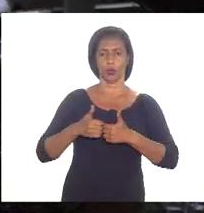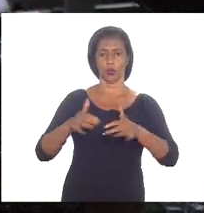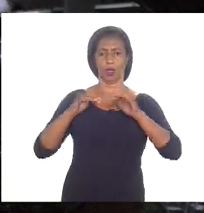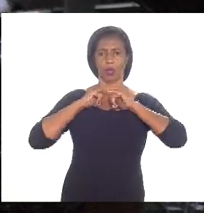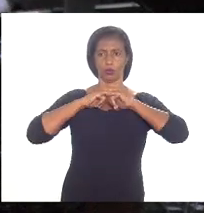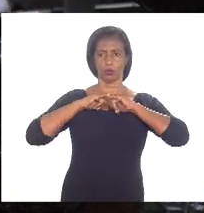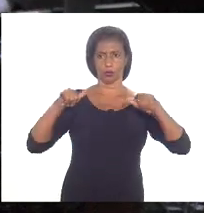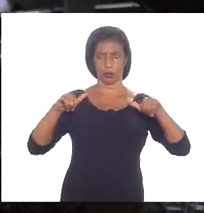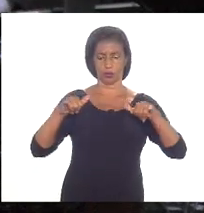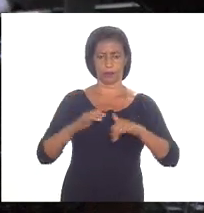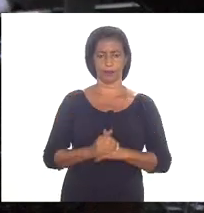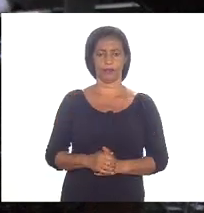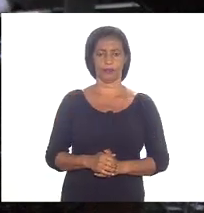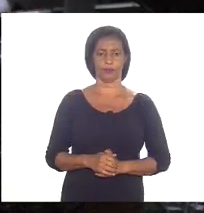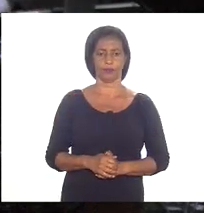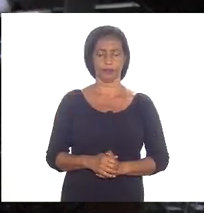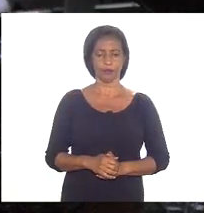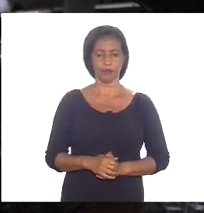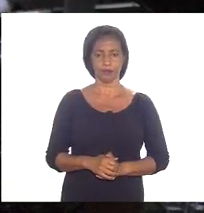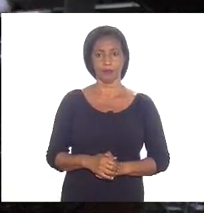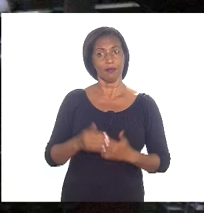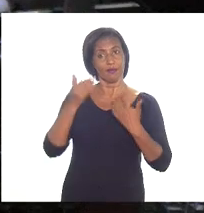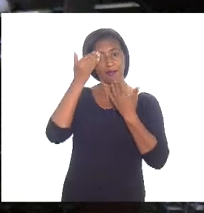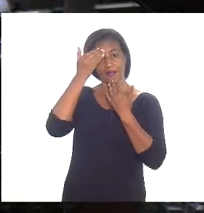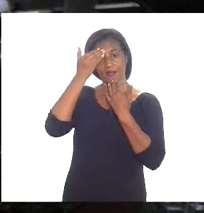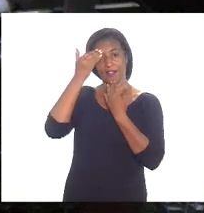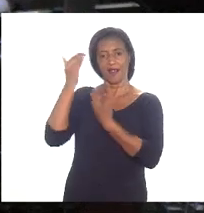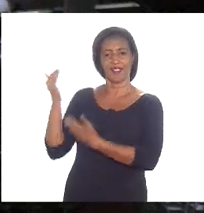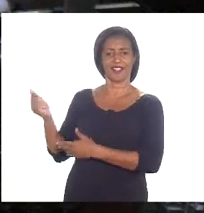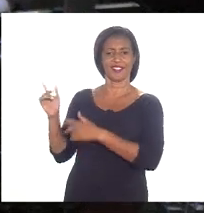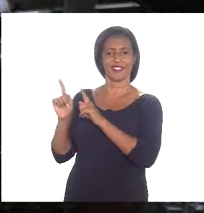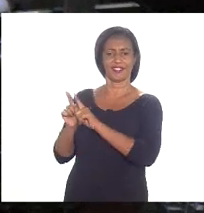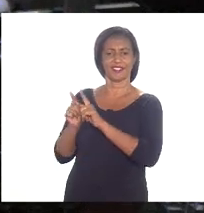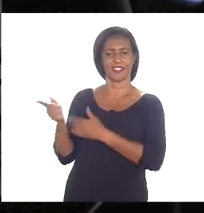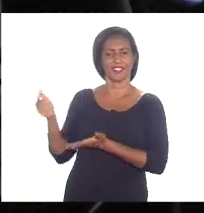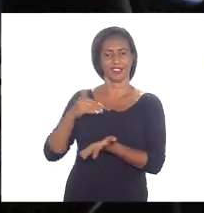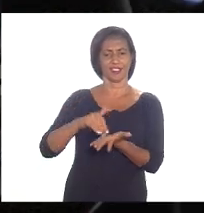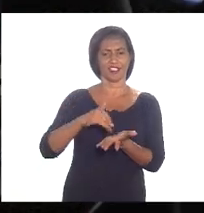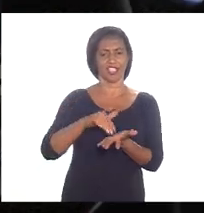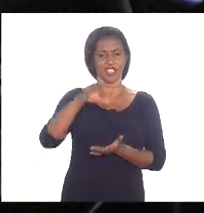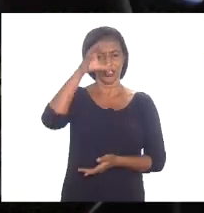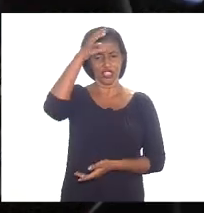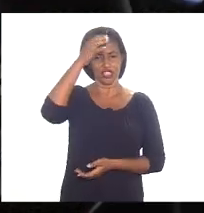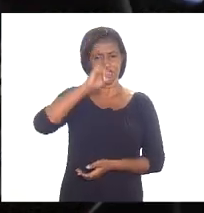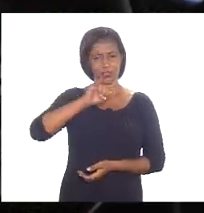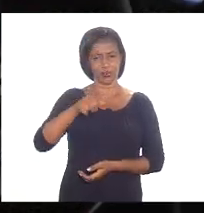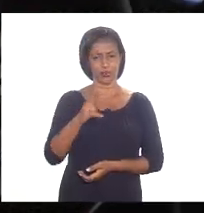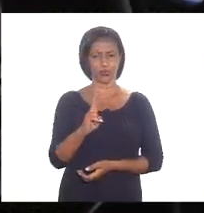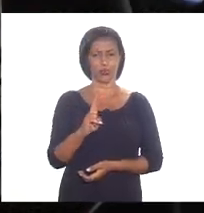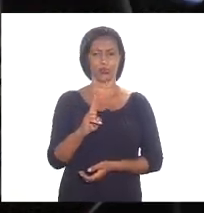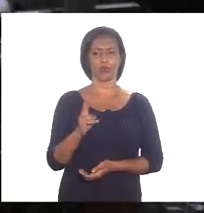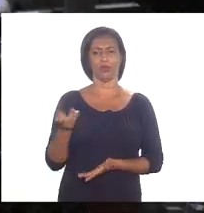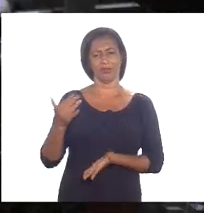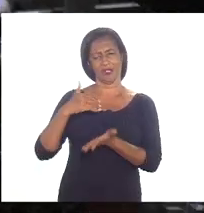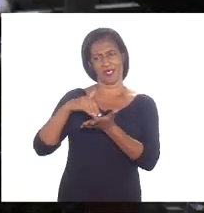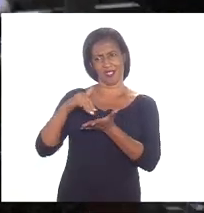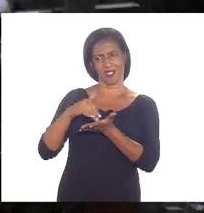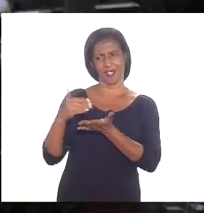Anuncio, em regime de... E agradecer também a tia Ju por ter secretariado aqui a eleição. Obrigado,